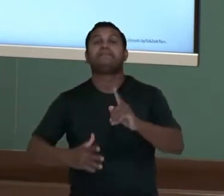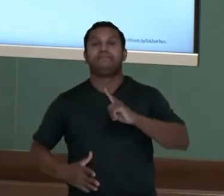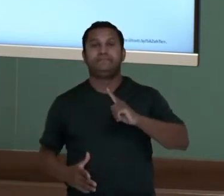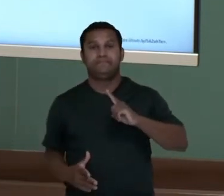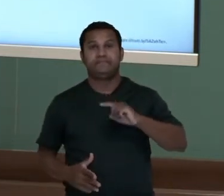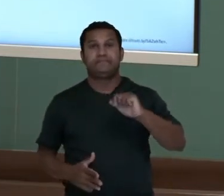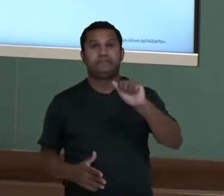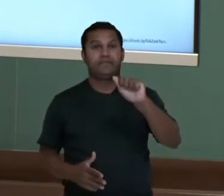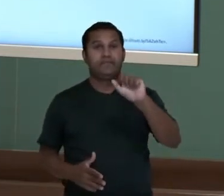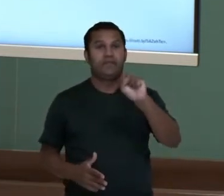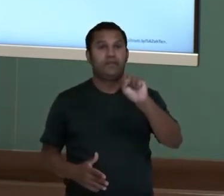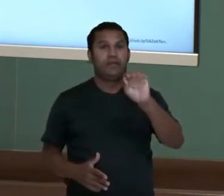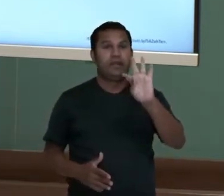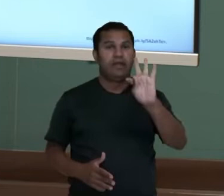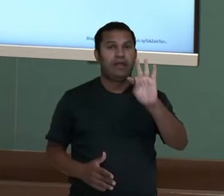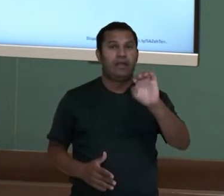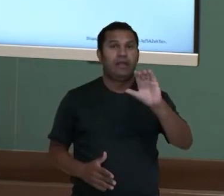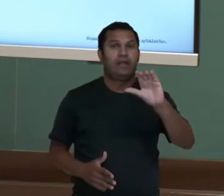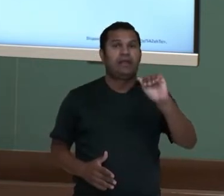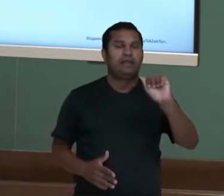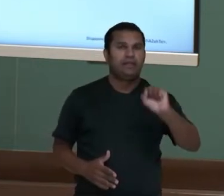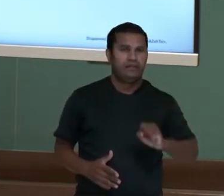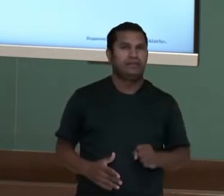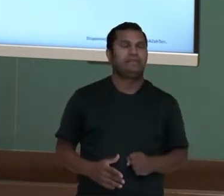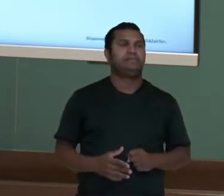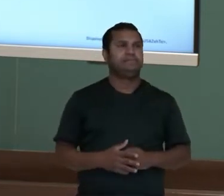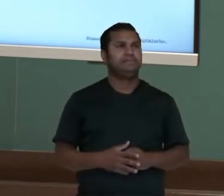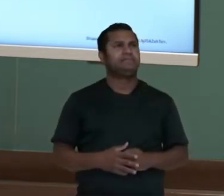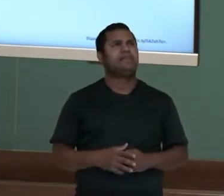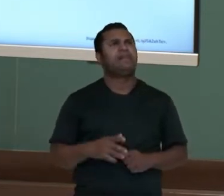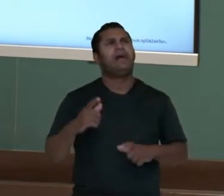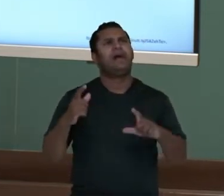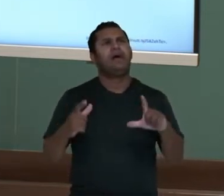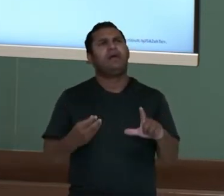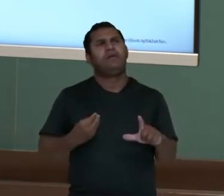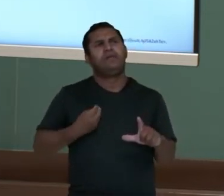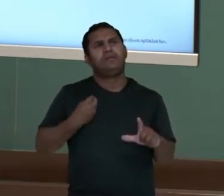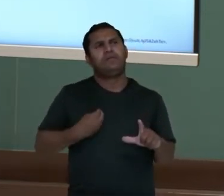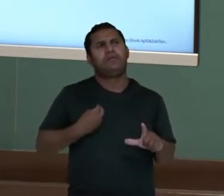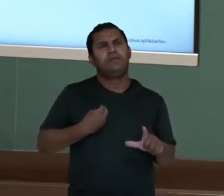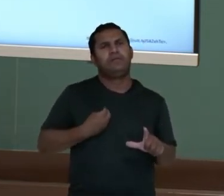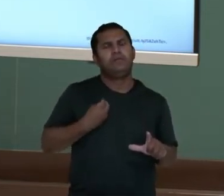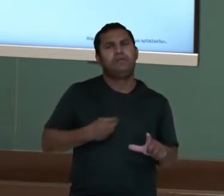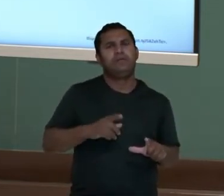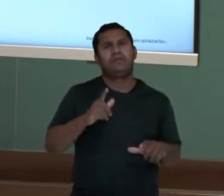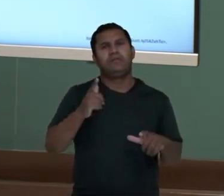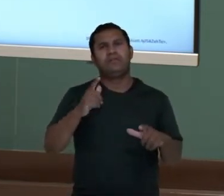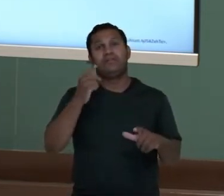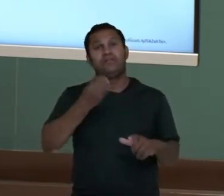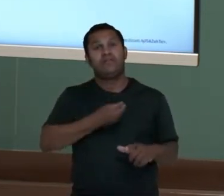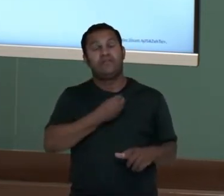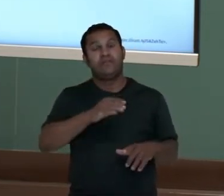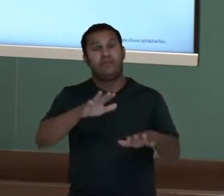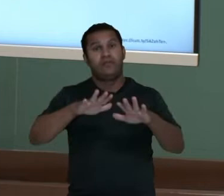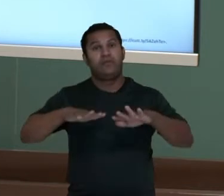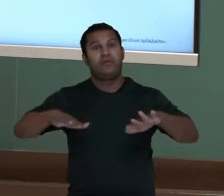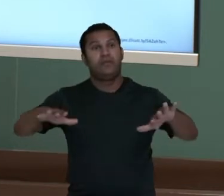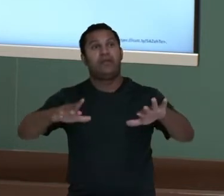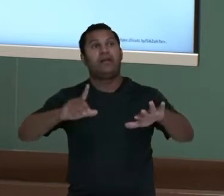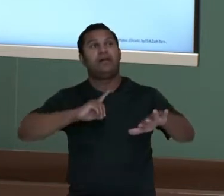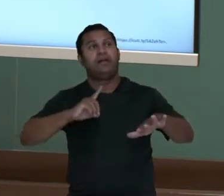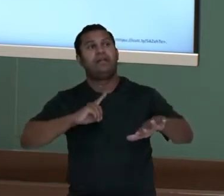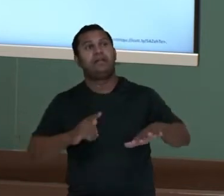da civilização asteca, melhor dizendo, não é mesmo? A gente puxa o zoom, o lago, e aí sempre próximo